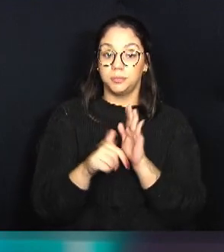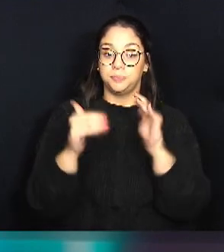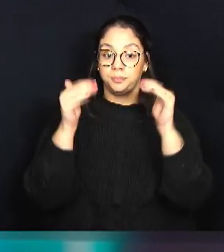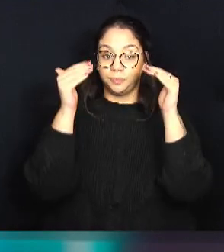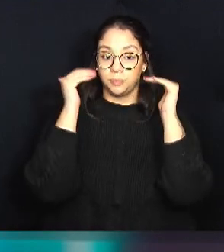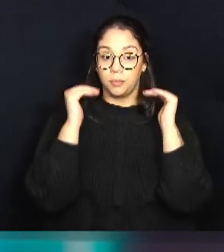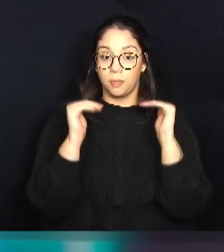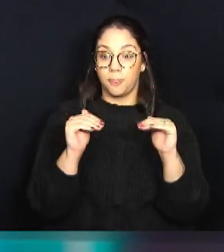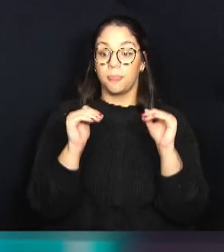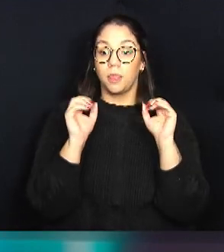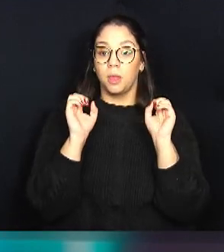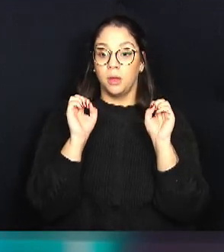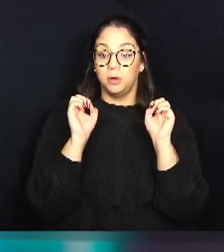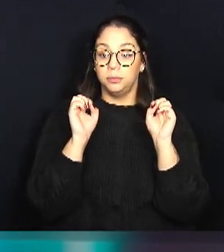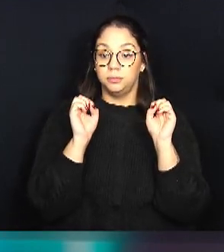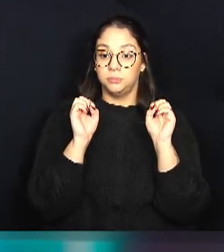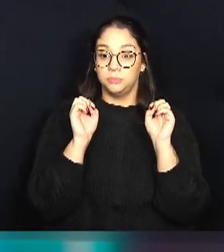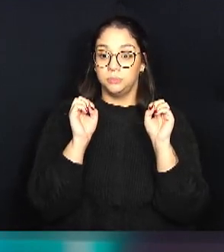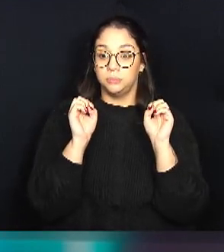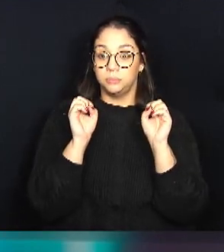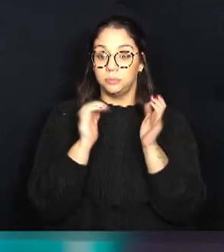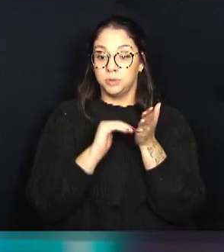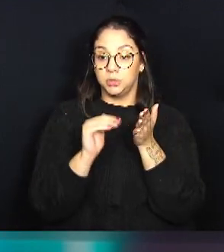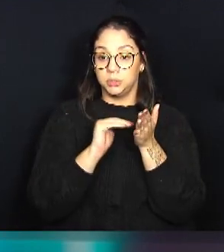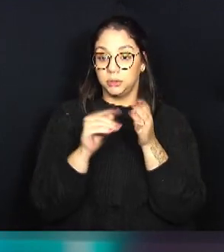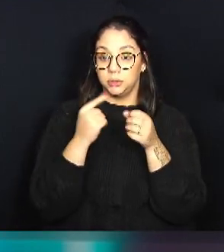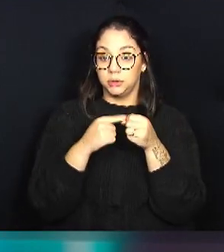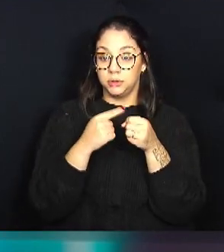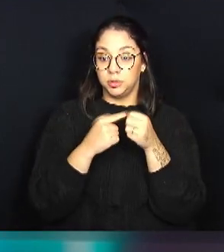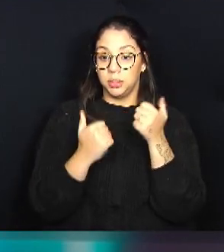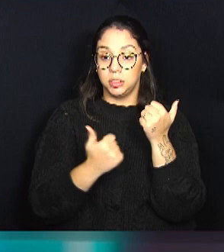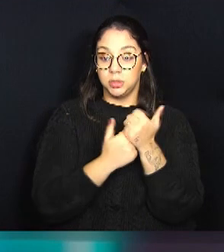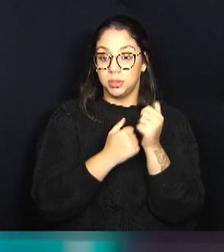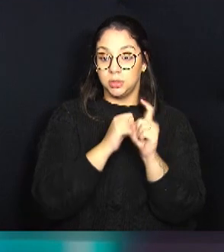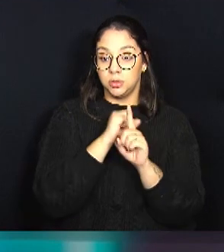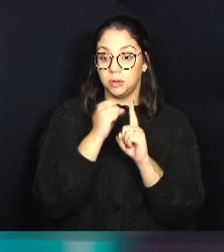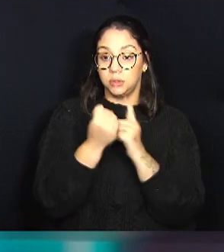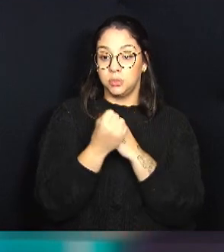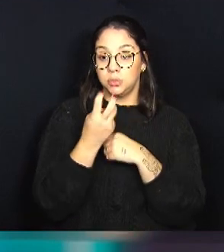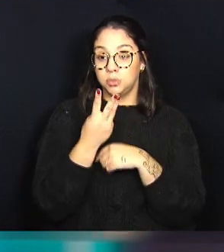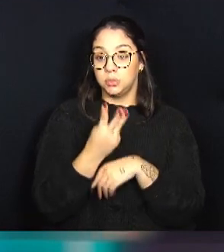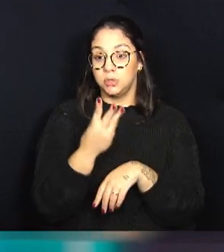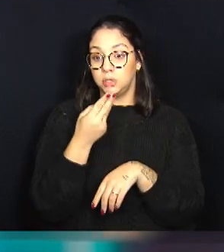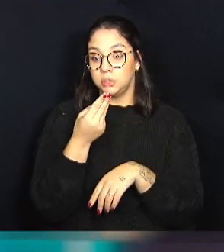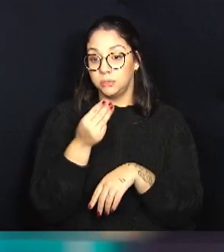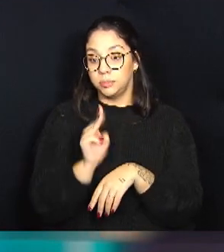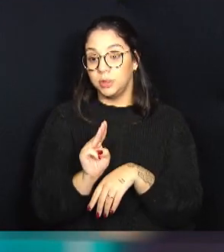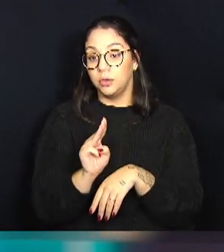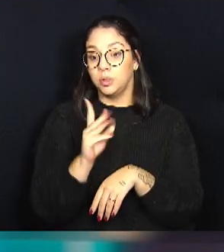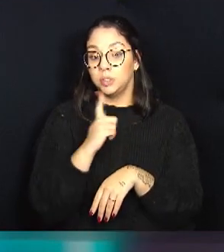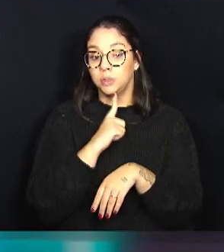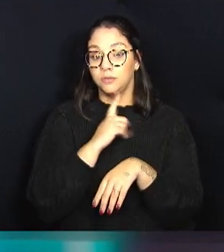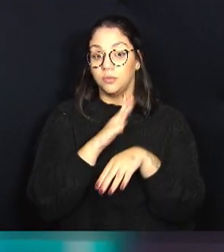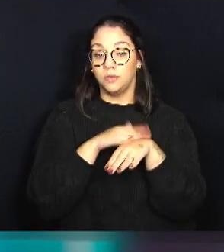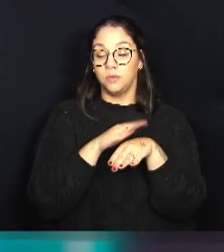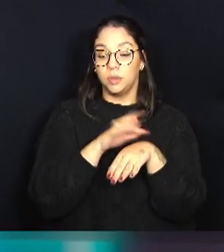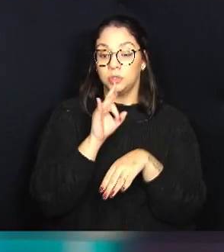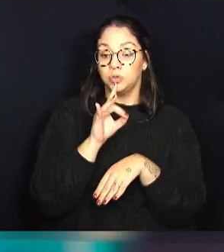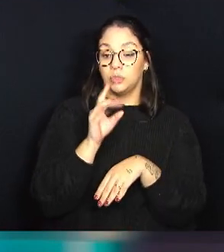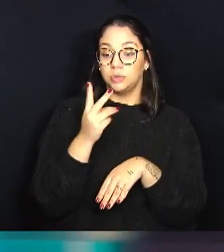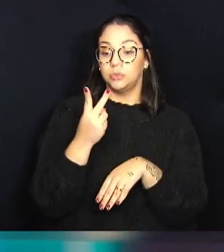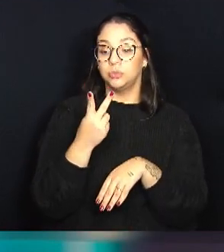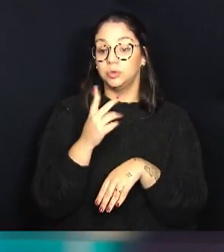sequência, aí tem a Secretaria Municipal de Assistência, com 6 milhões e 906 mil. Ela realizou apenas 250